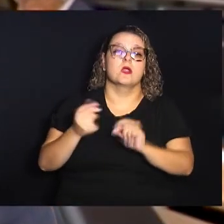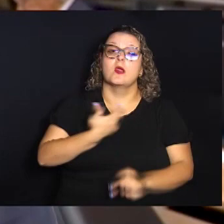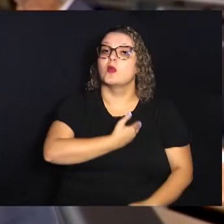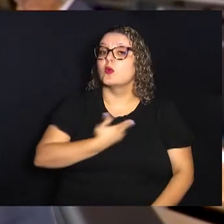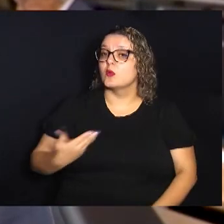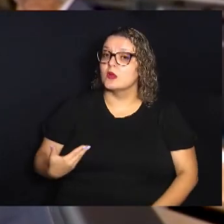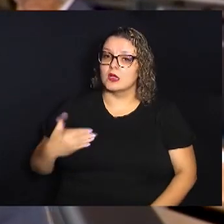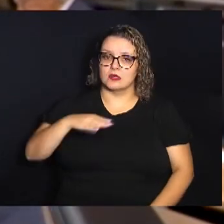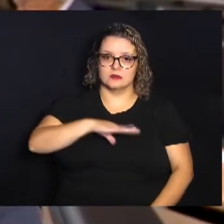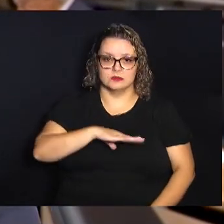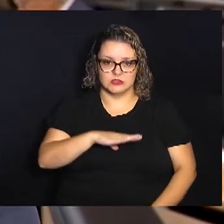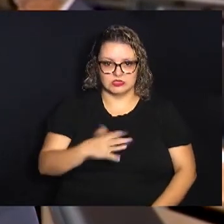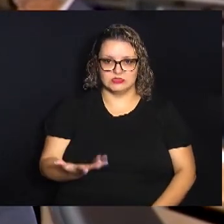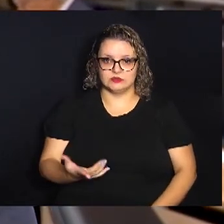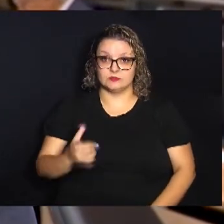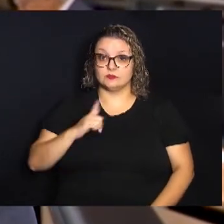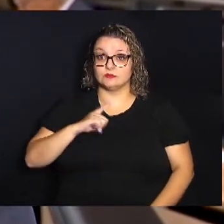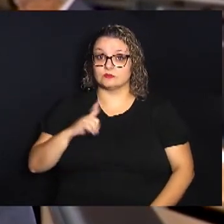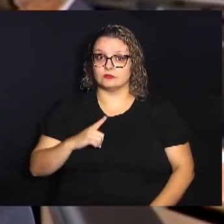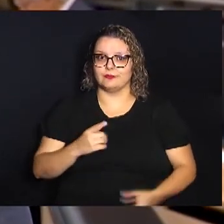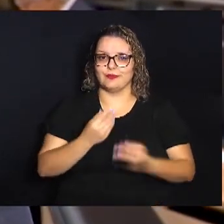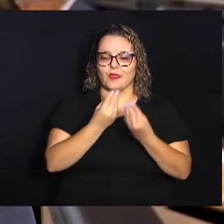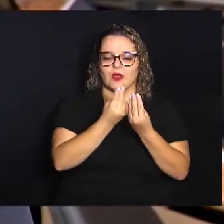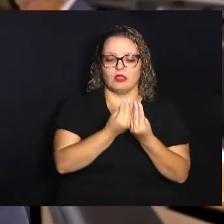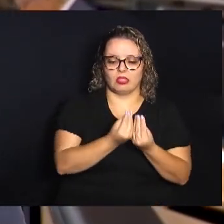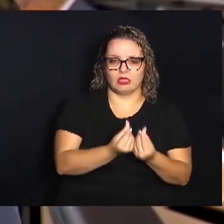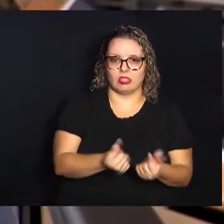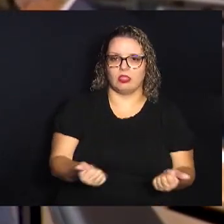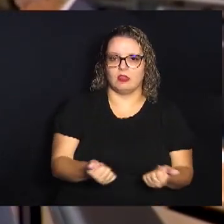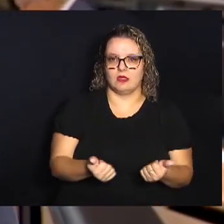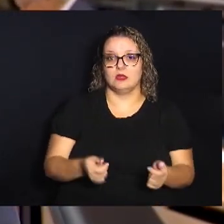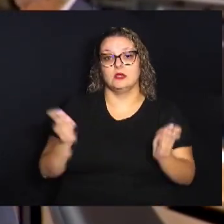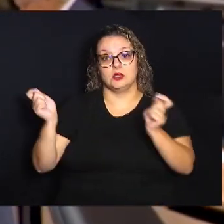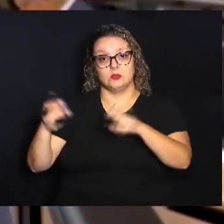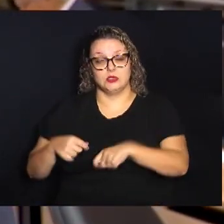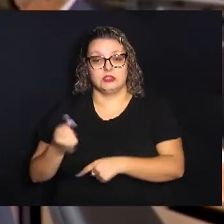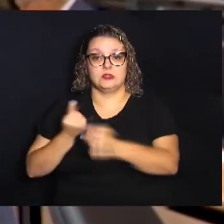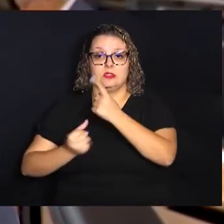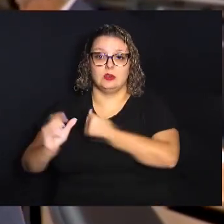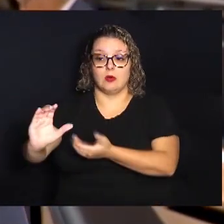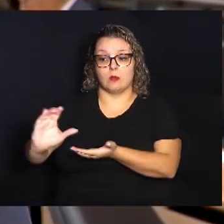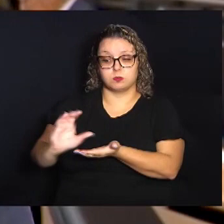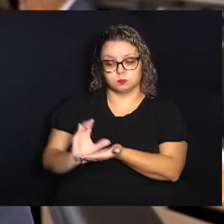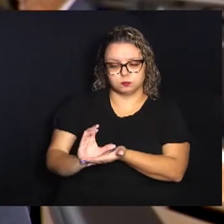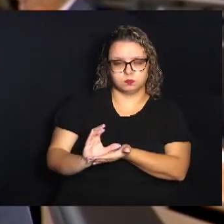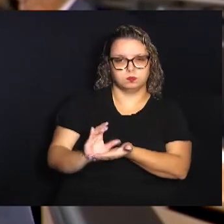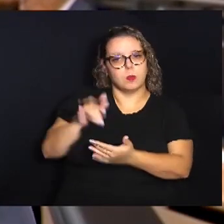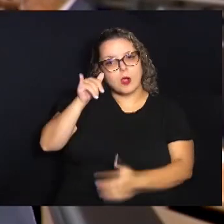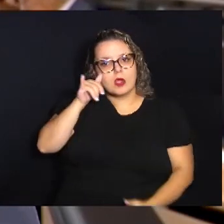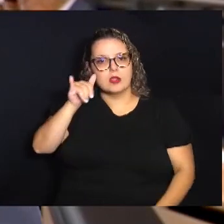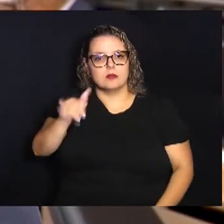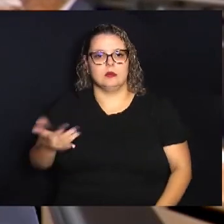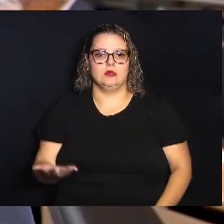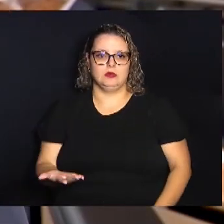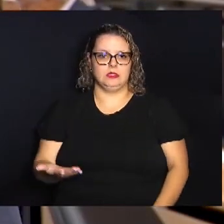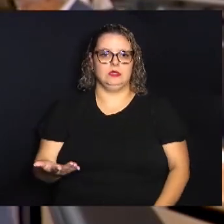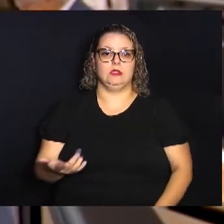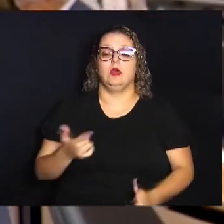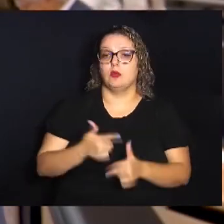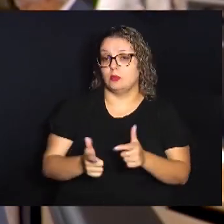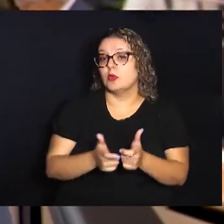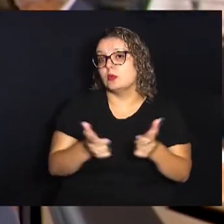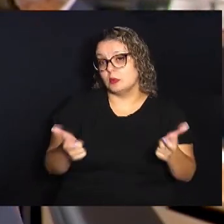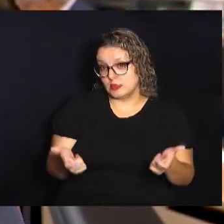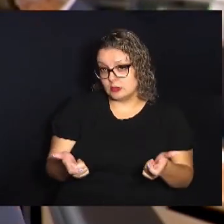municipal ele tenha um desgaste maior em potencializar a verba na prevenção, para evitar um problema